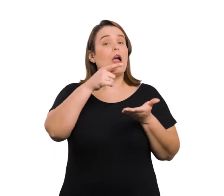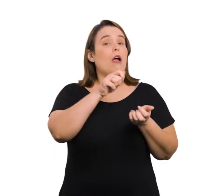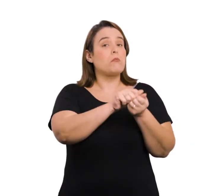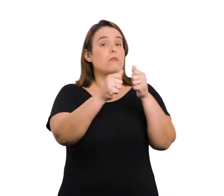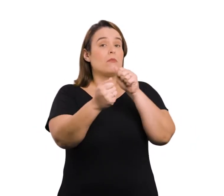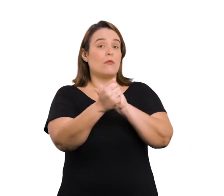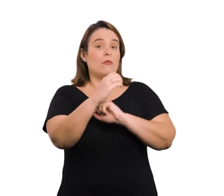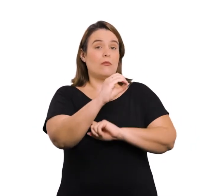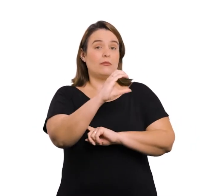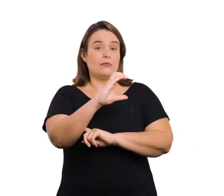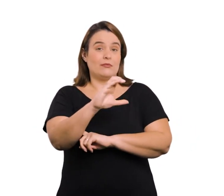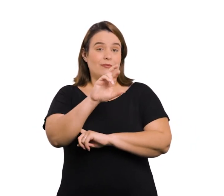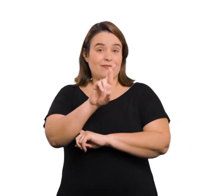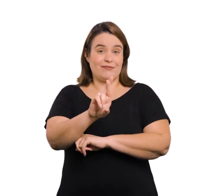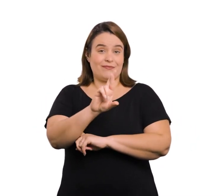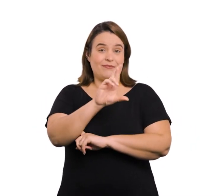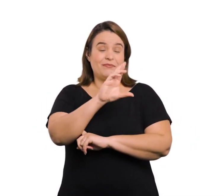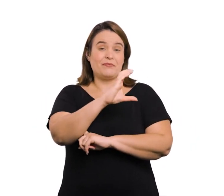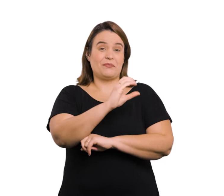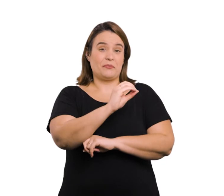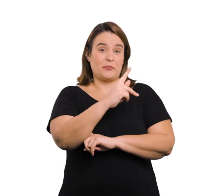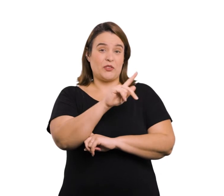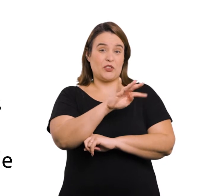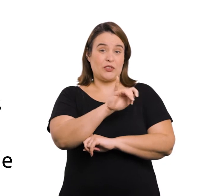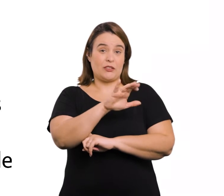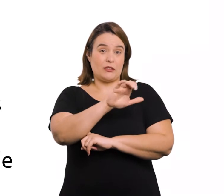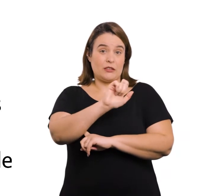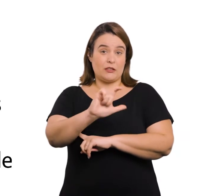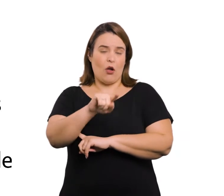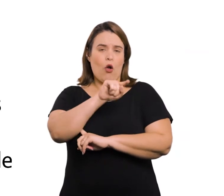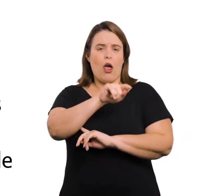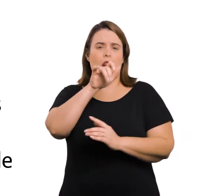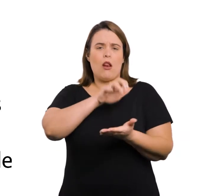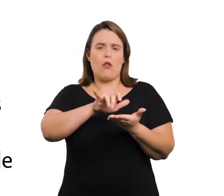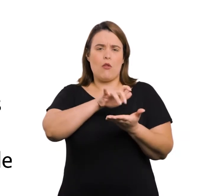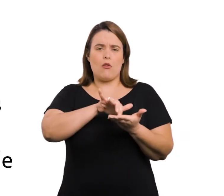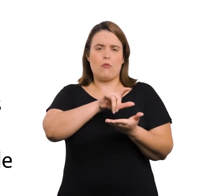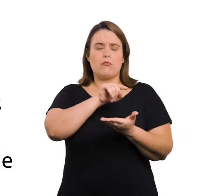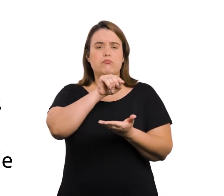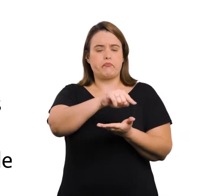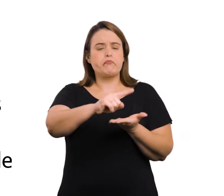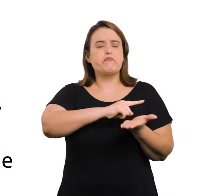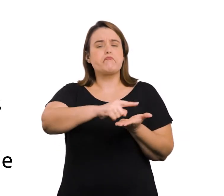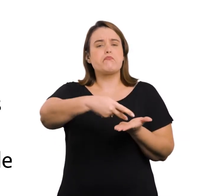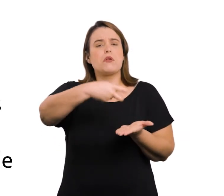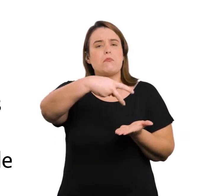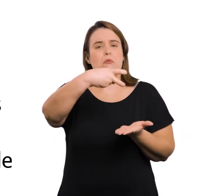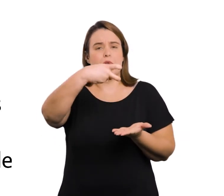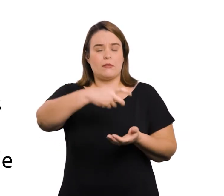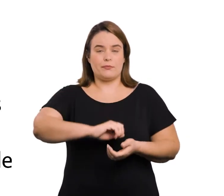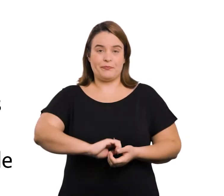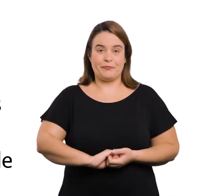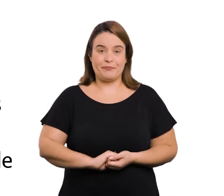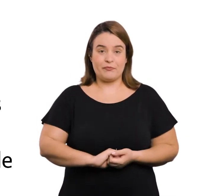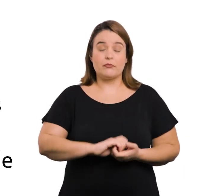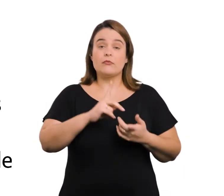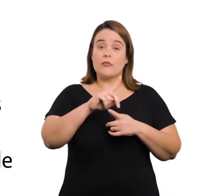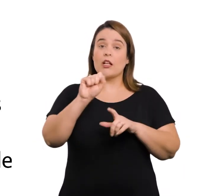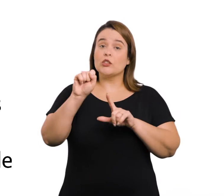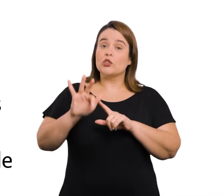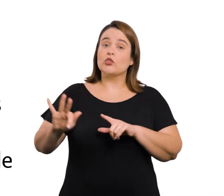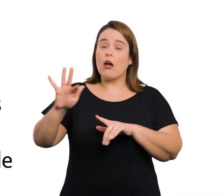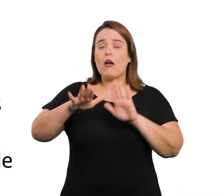dos caracteres, OCR, Optical Character Recognizer, para sua reprodução. Alguns